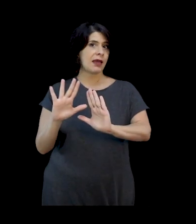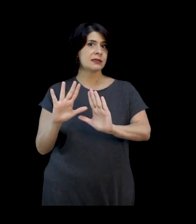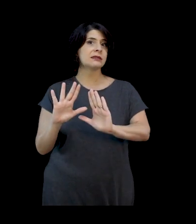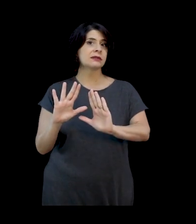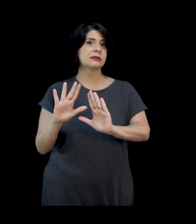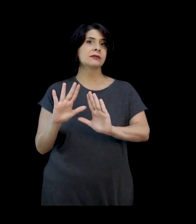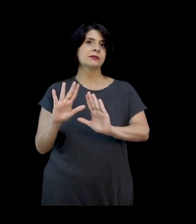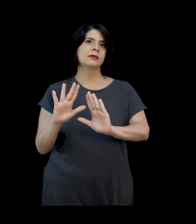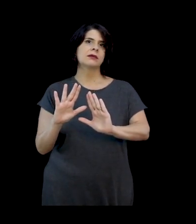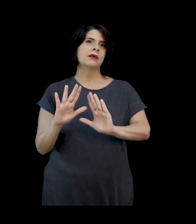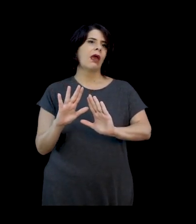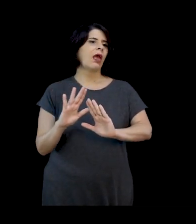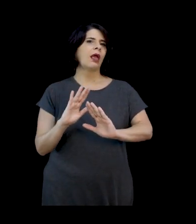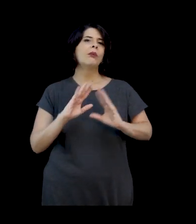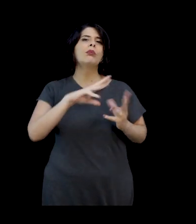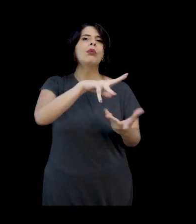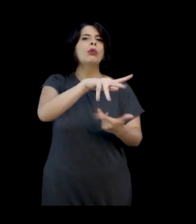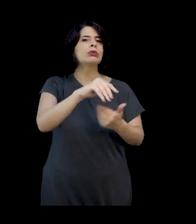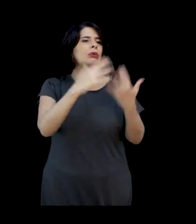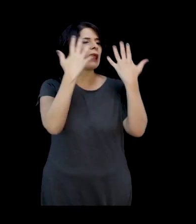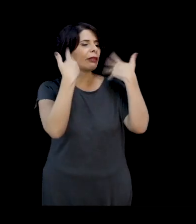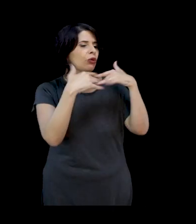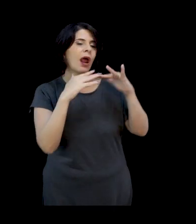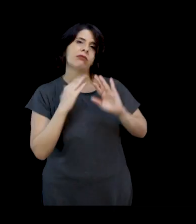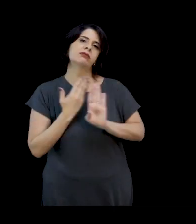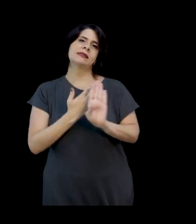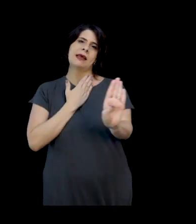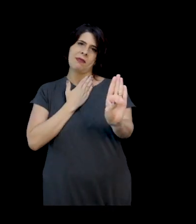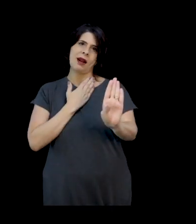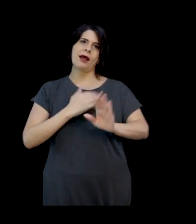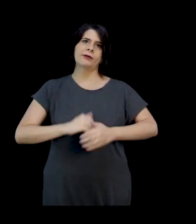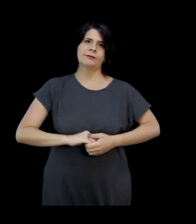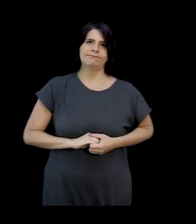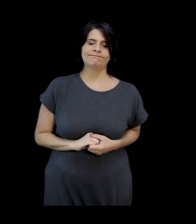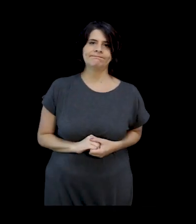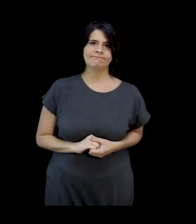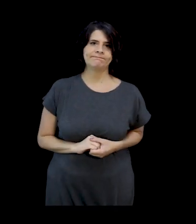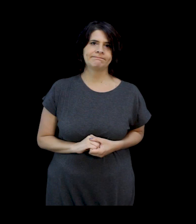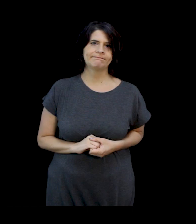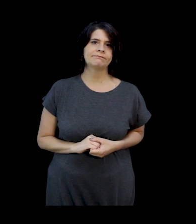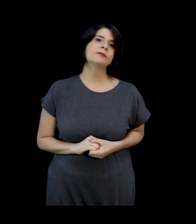e apartadas do mundo objetivo.